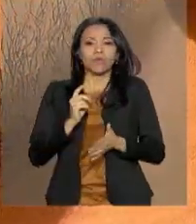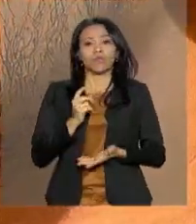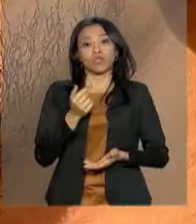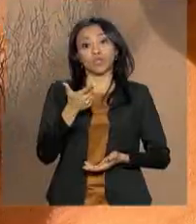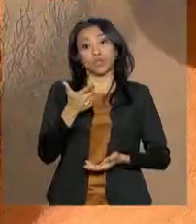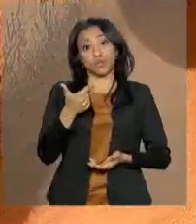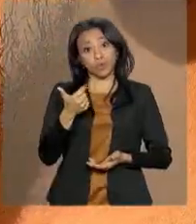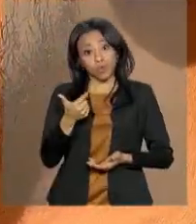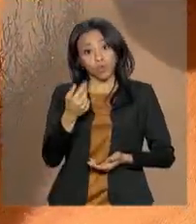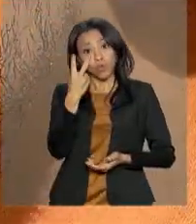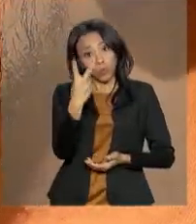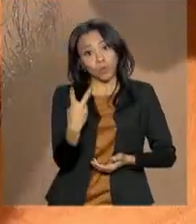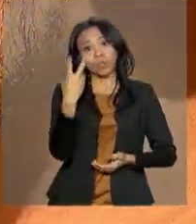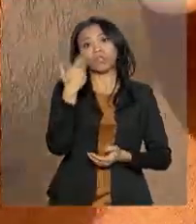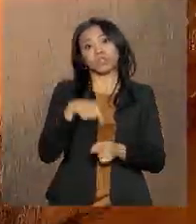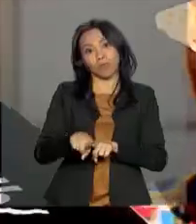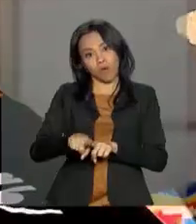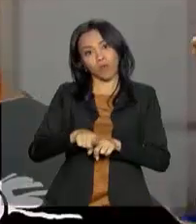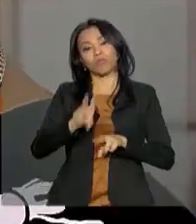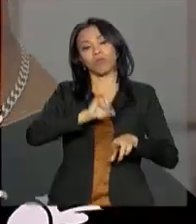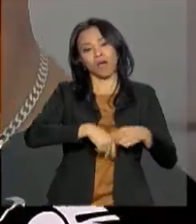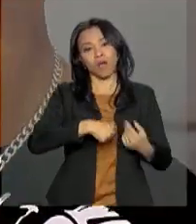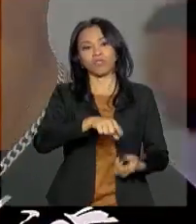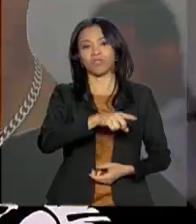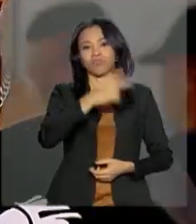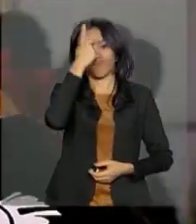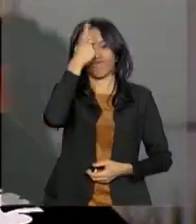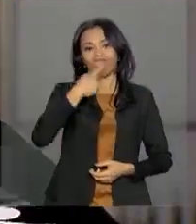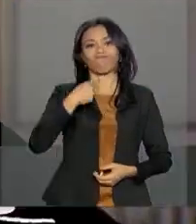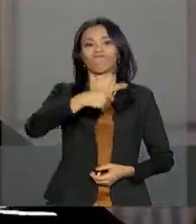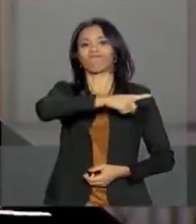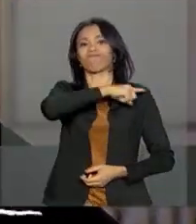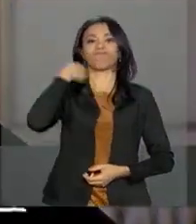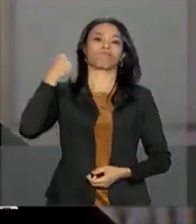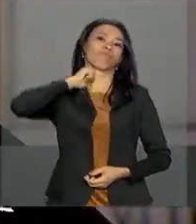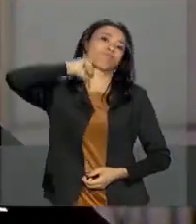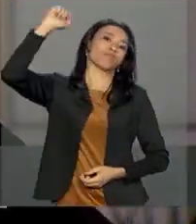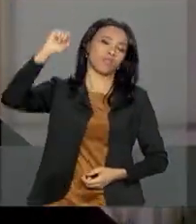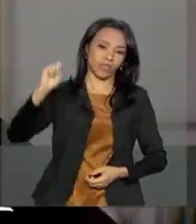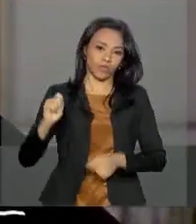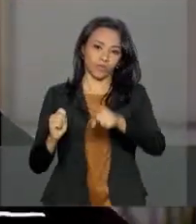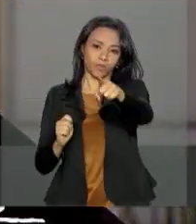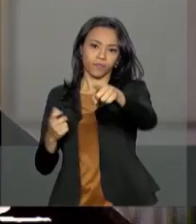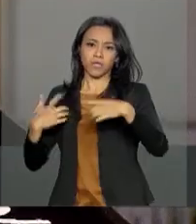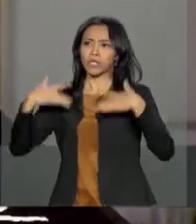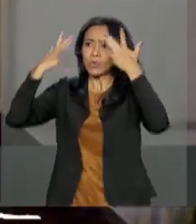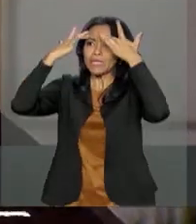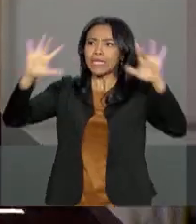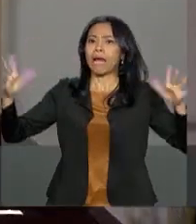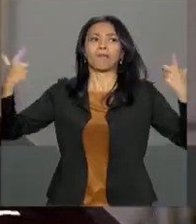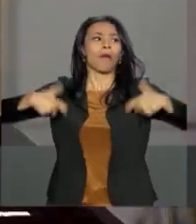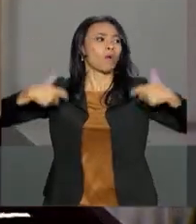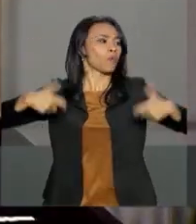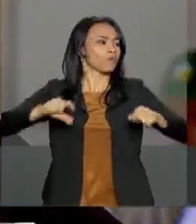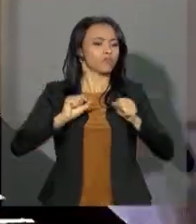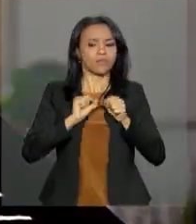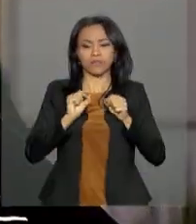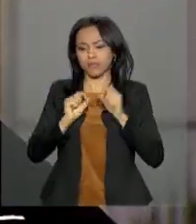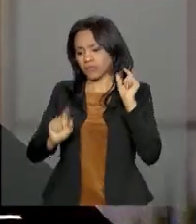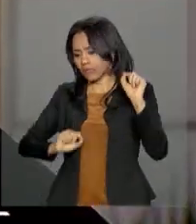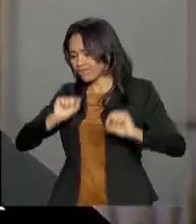irmãos um deles por suicídio parece que você está tipo perdido um sabe sei se sabe pra onde que vai saber o que fazer